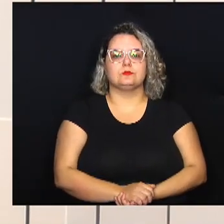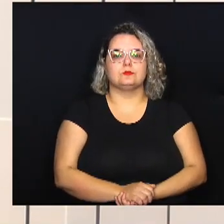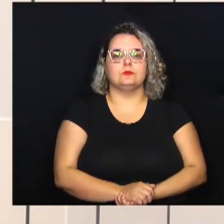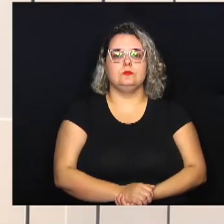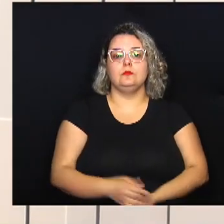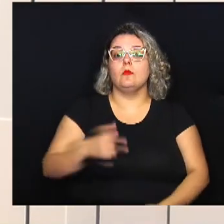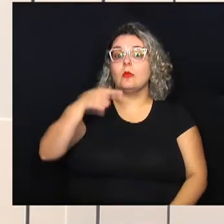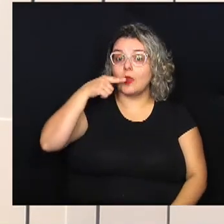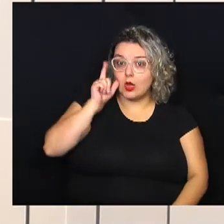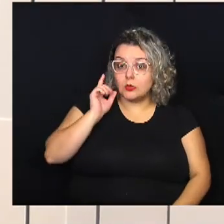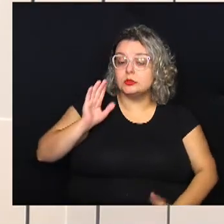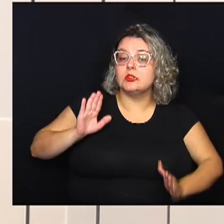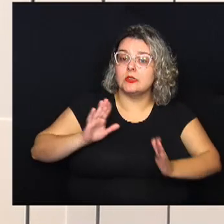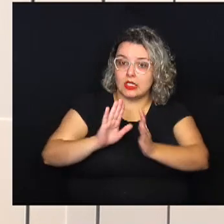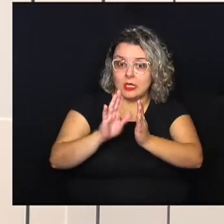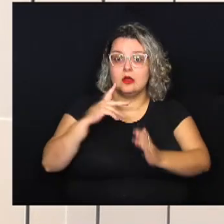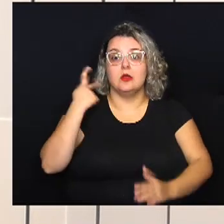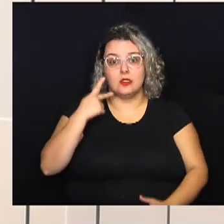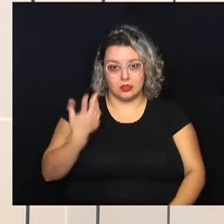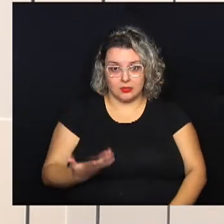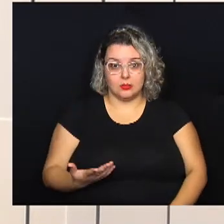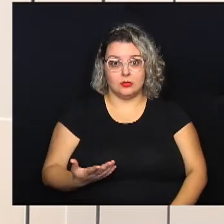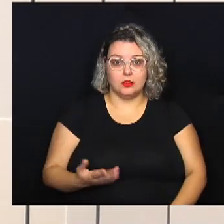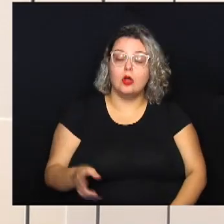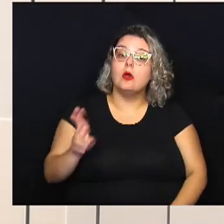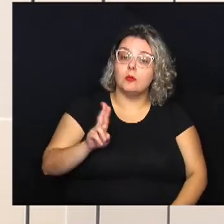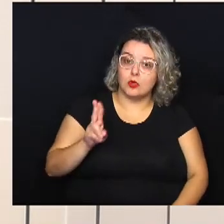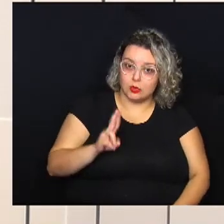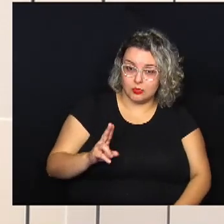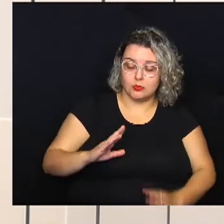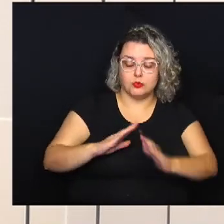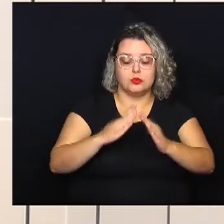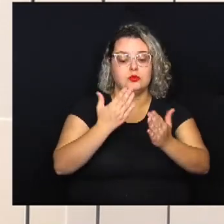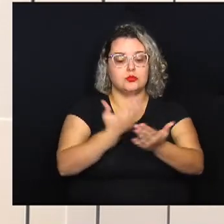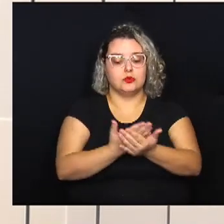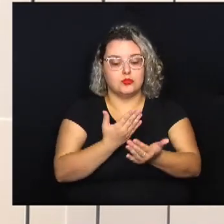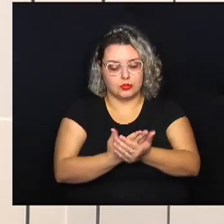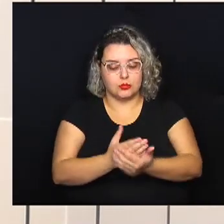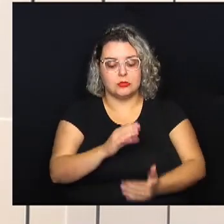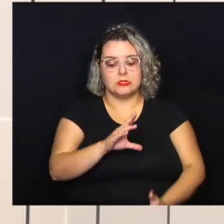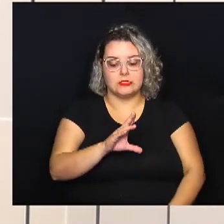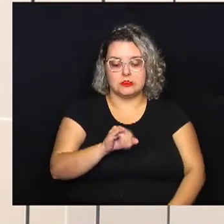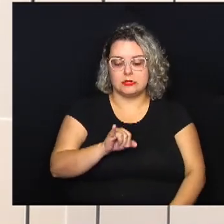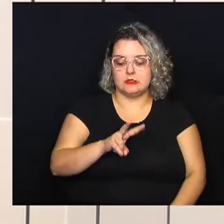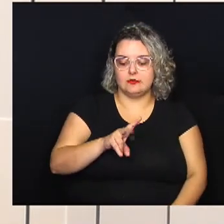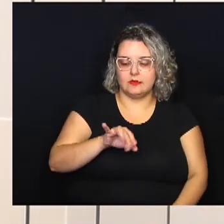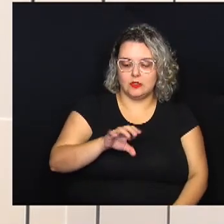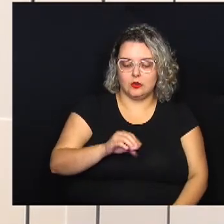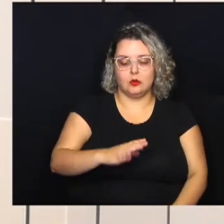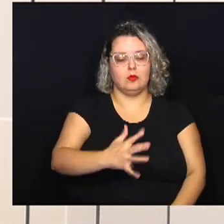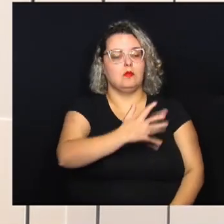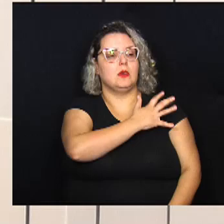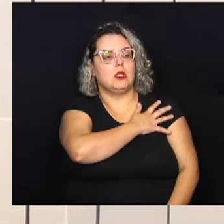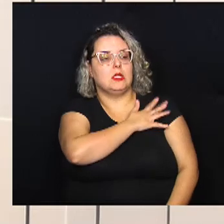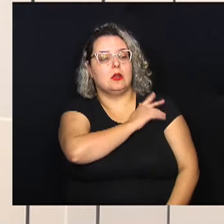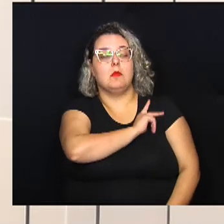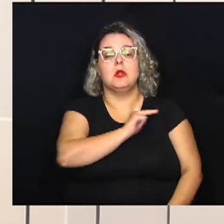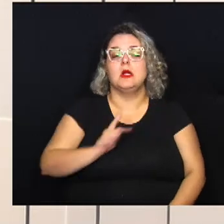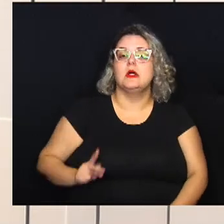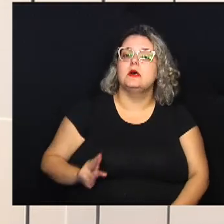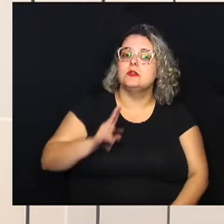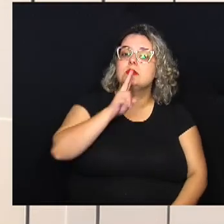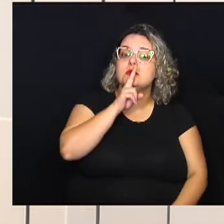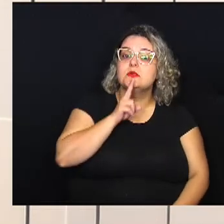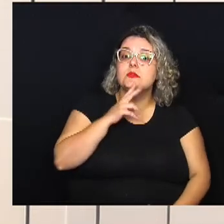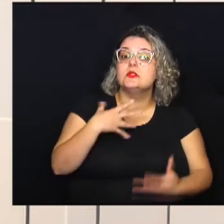Ontem, a Frente Parlamentar sobre a implantação da Escola Cívico-Militar, presidida pelo vereador Nelson Osseri, recebeu